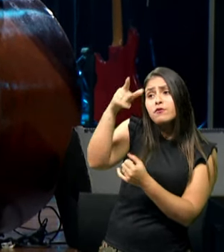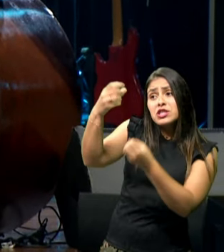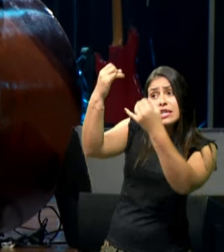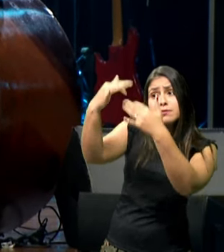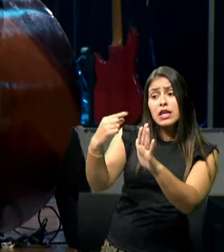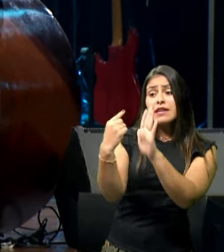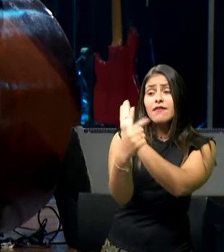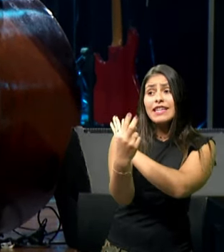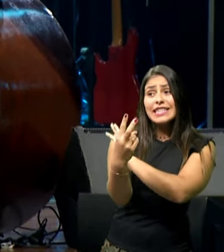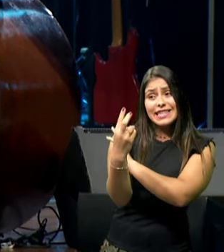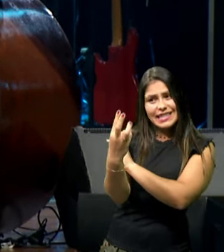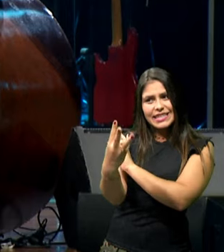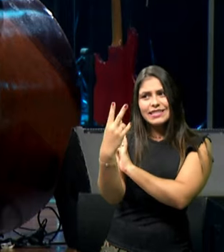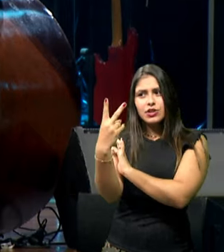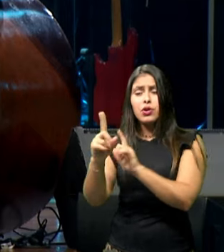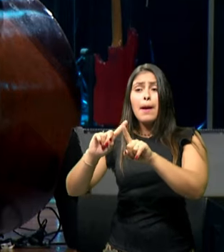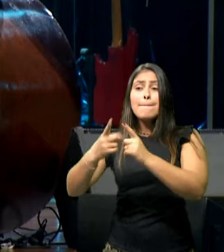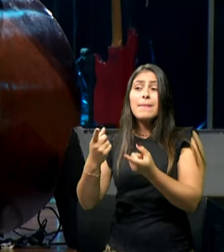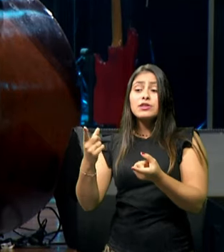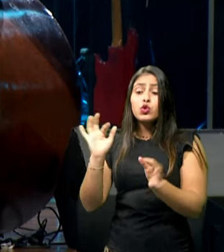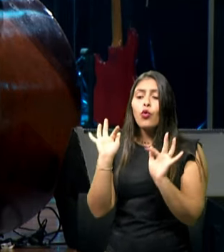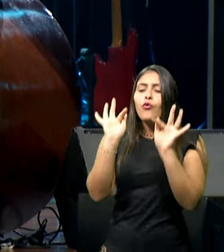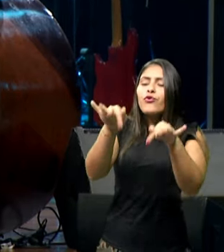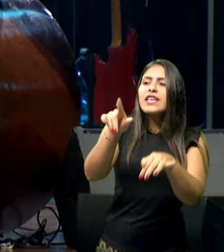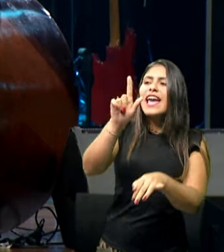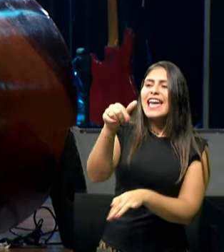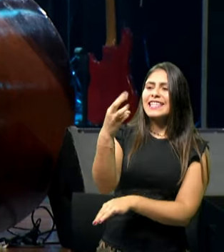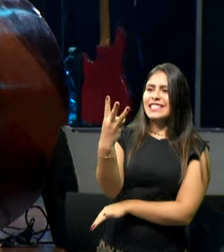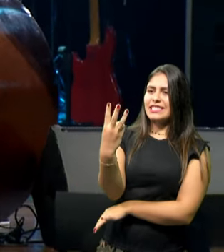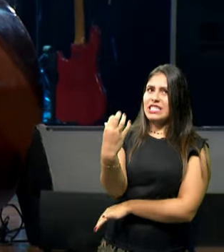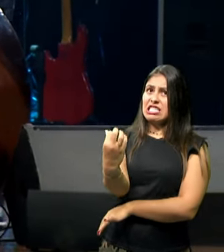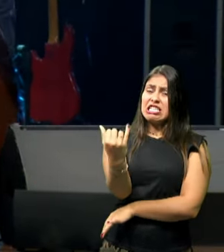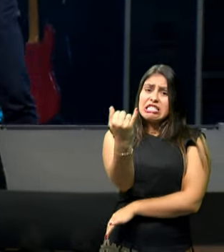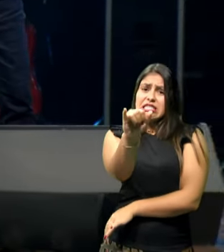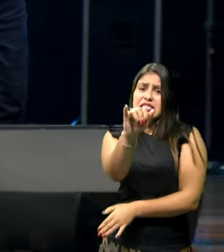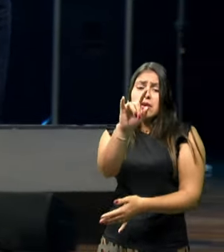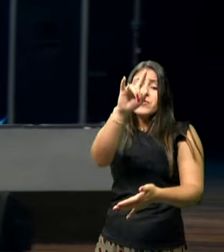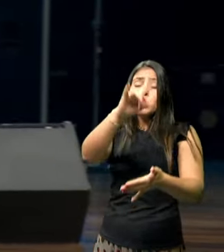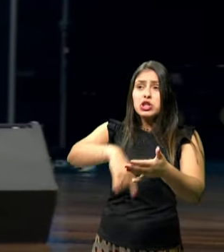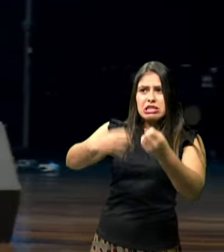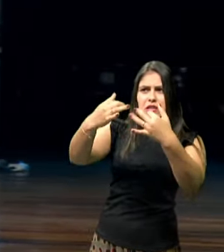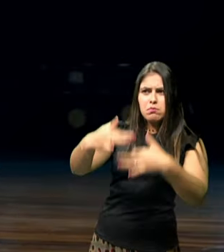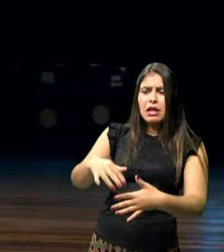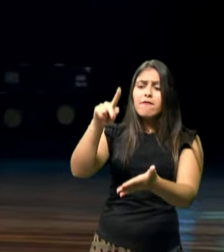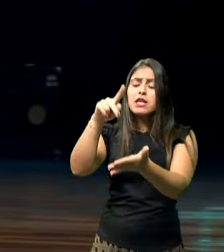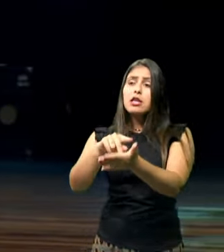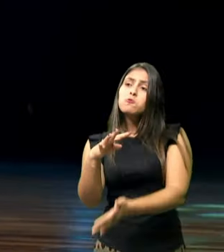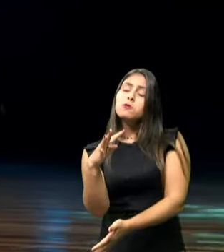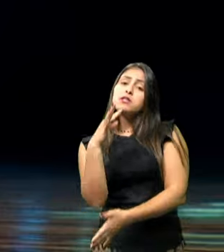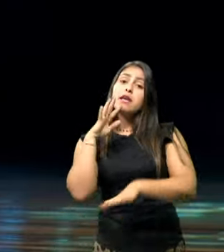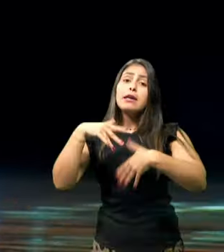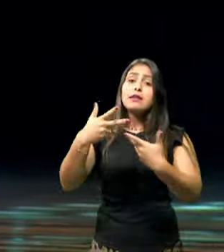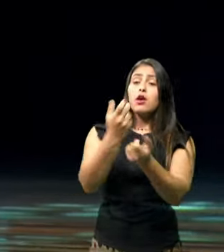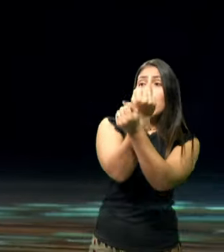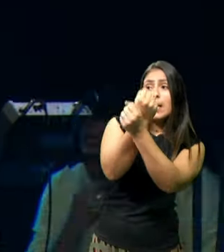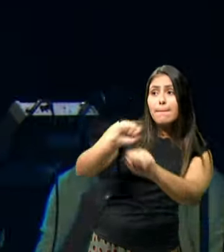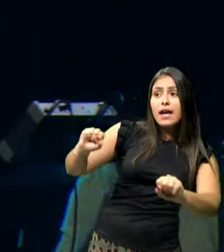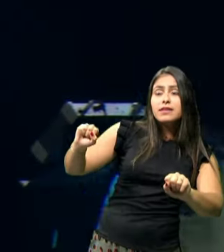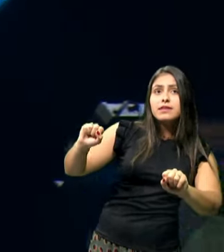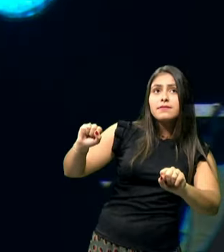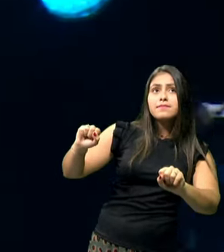o que fecha a ideia do 32 é o 36. Se o texto só dissesse, conhecereis a verdade, e a verdade vos